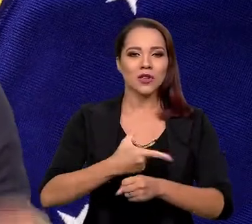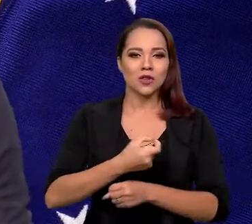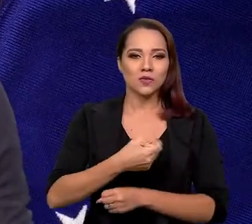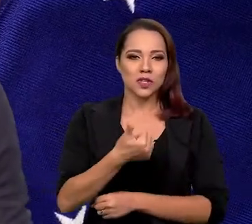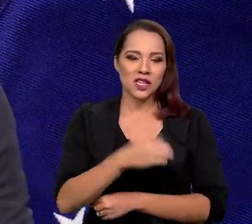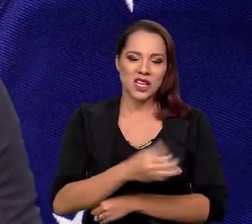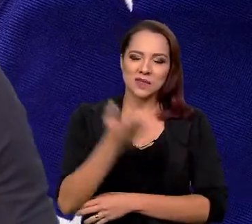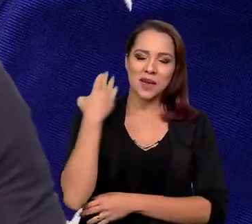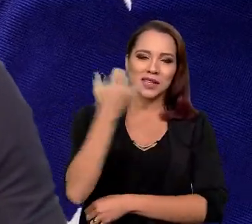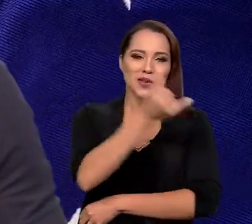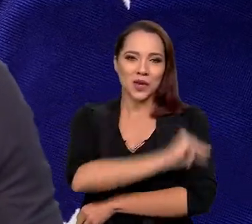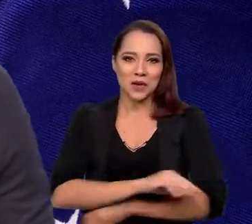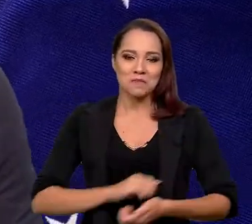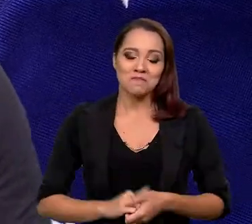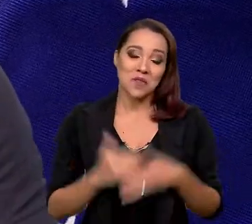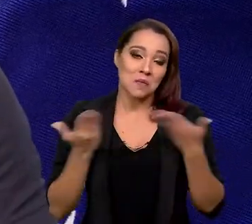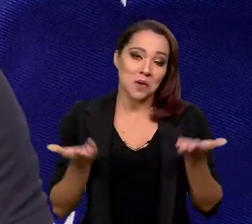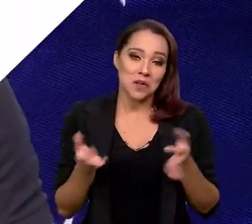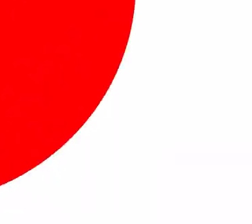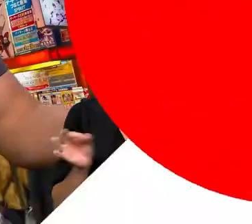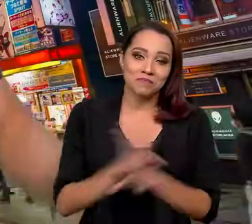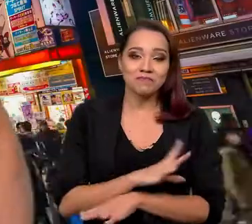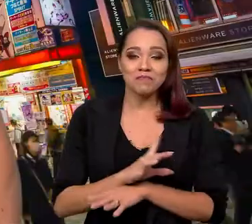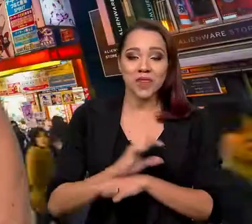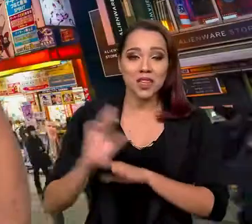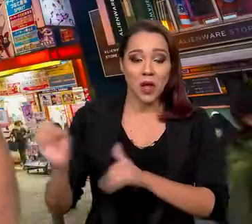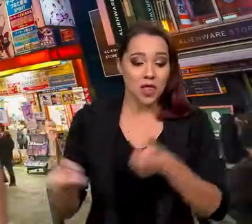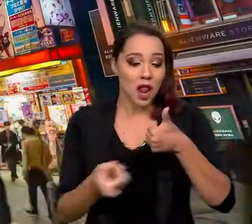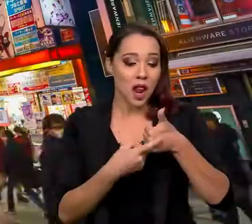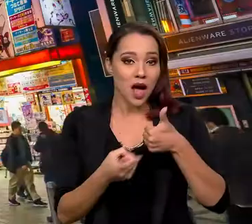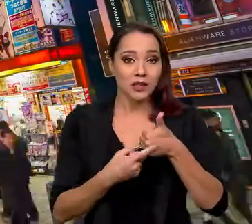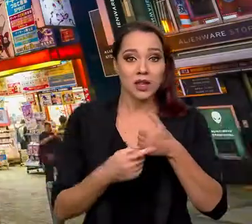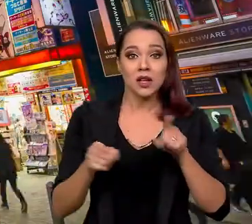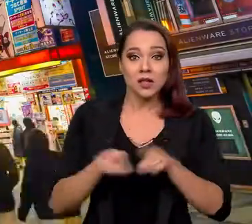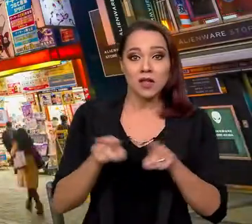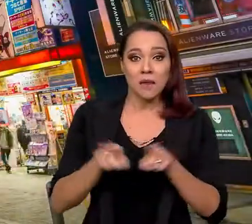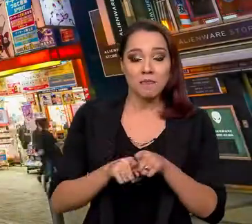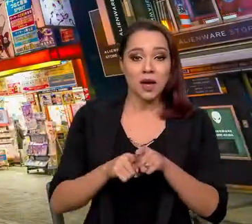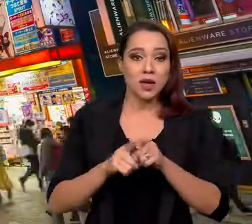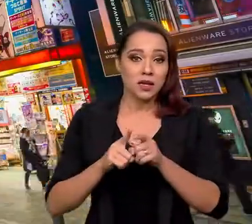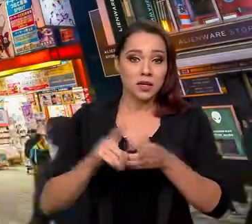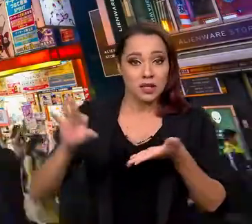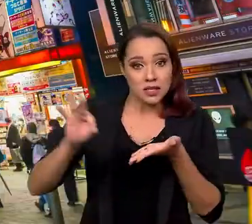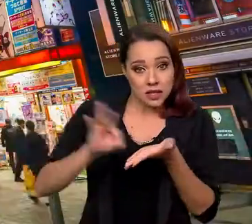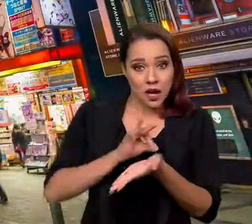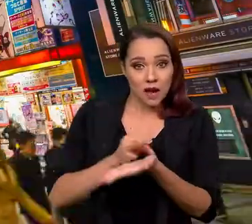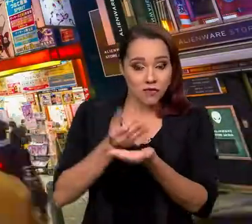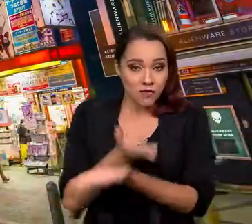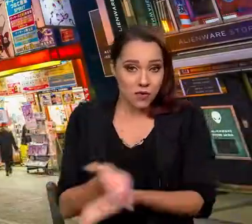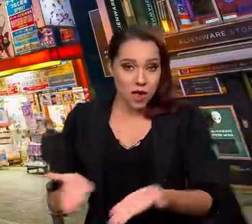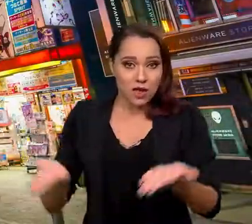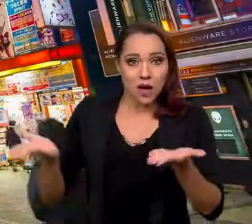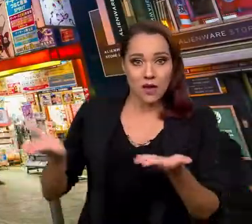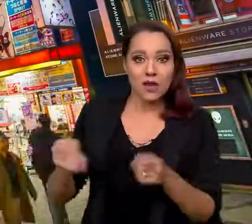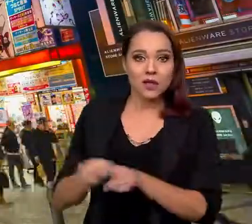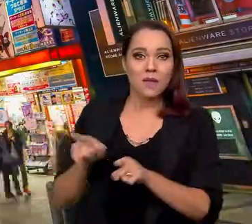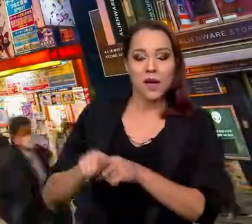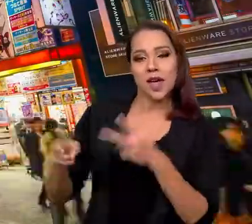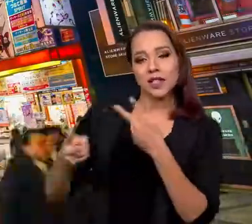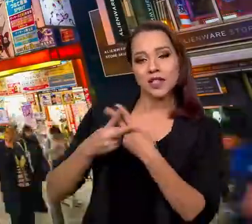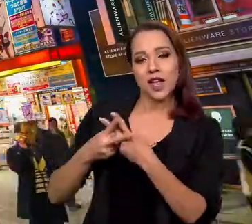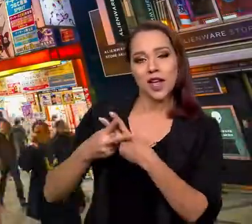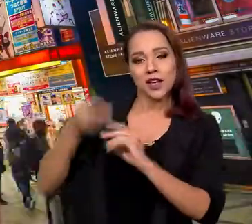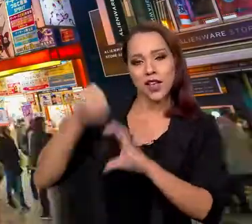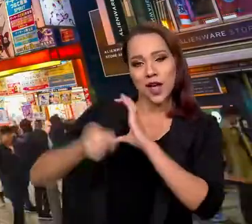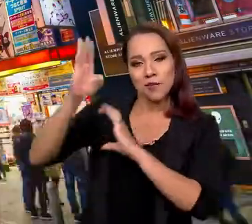Olimpíadas de 2016 lá no Rio de Janeiro. Por hoje é isso, dá um like no vídeo, se inscreve no canal e ativa as notificações. Siga